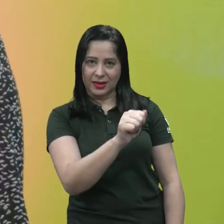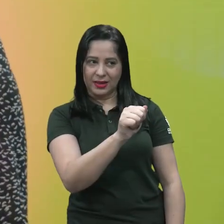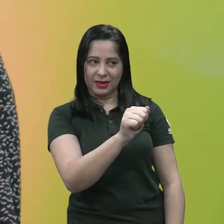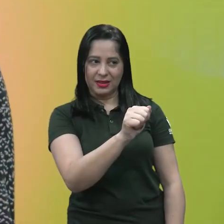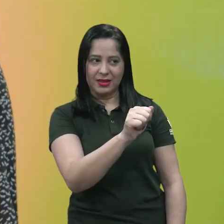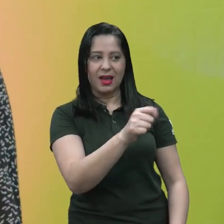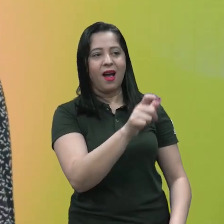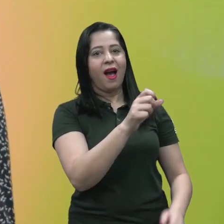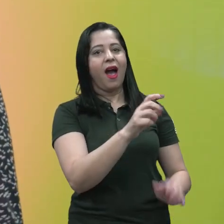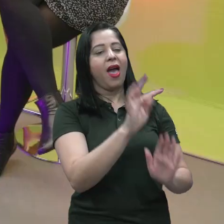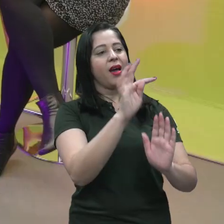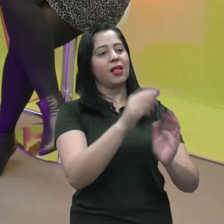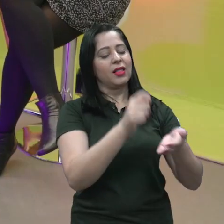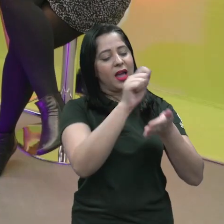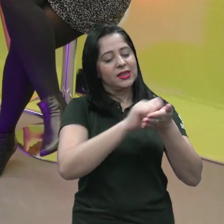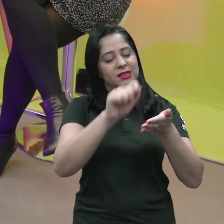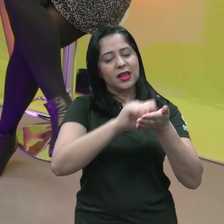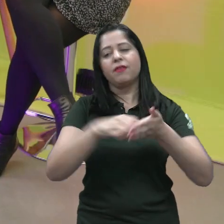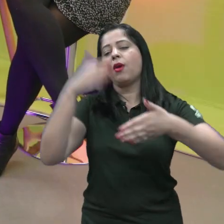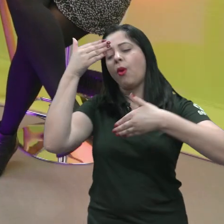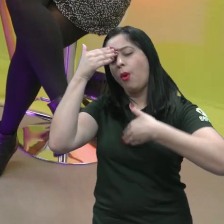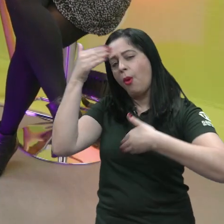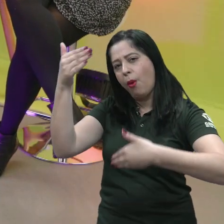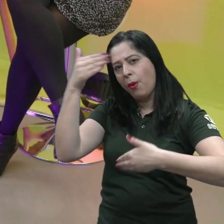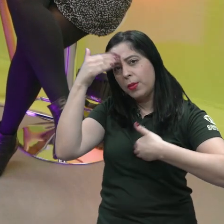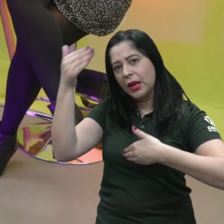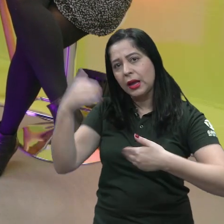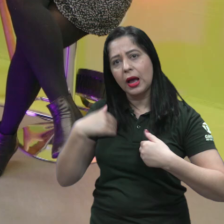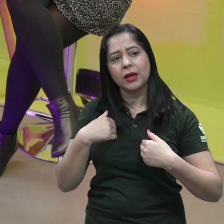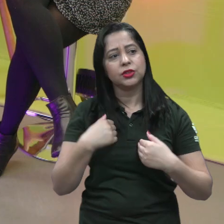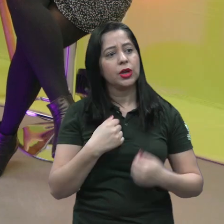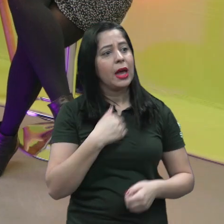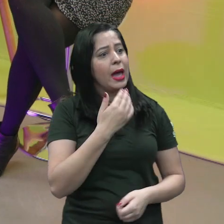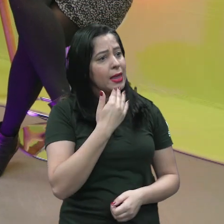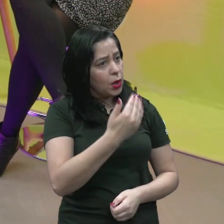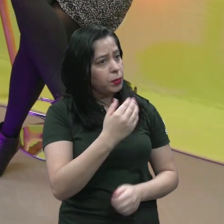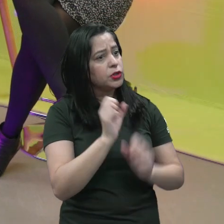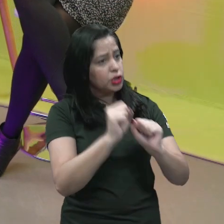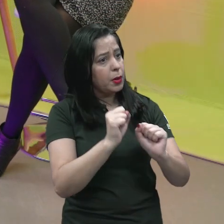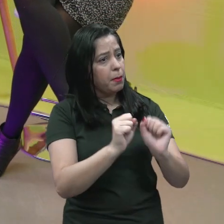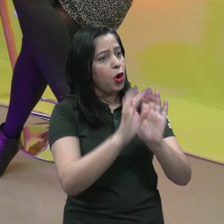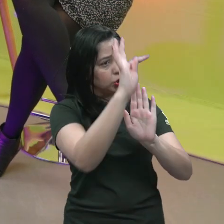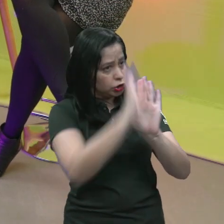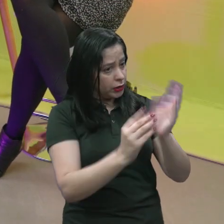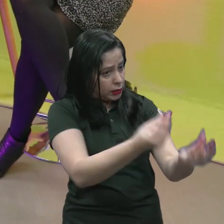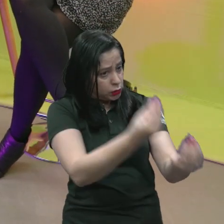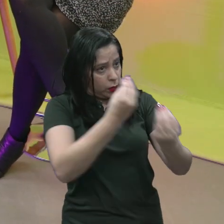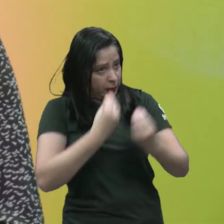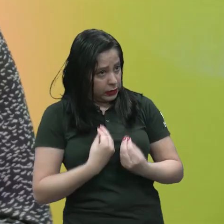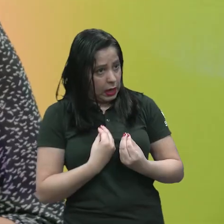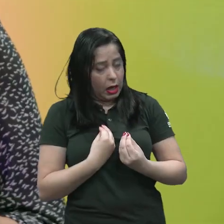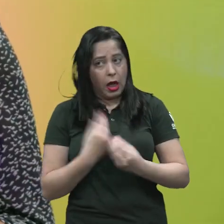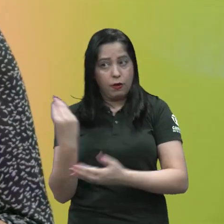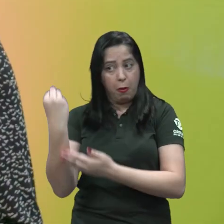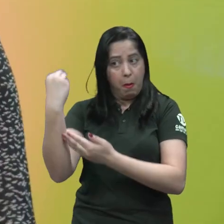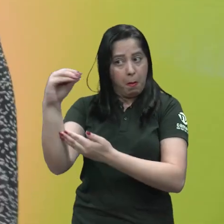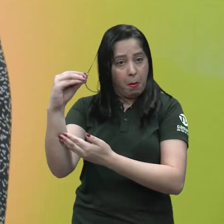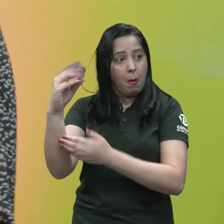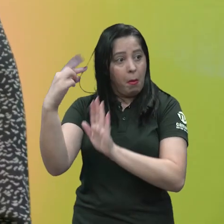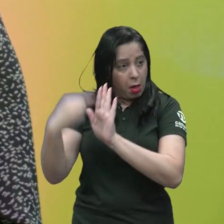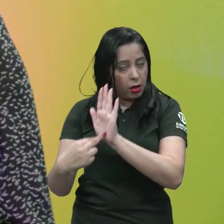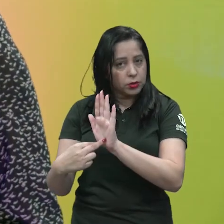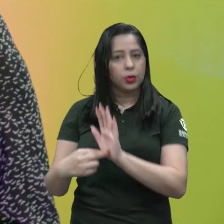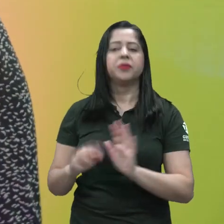de agradecimento muito bonito, e eu pedi esse texto para colocar no relatório que eu tinha que entregar.